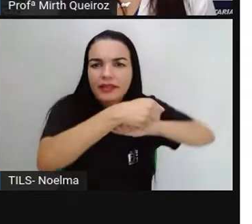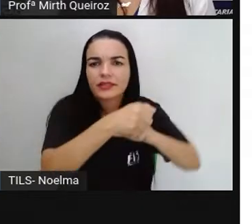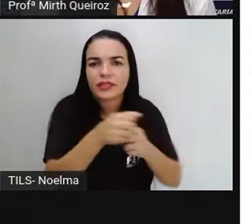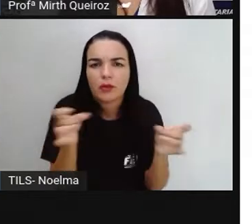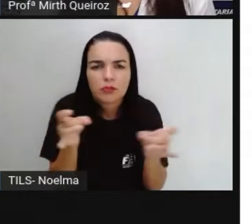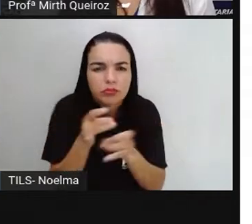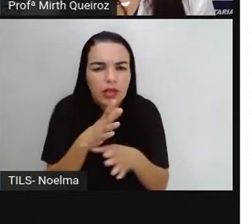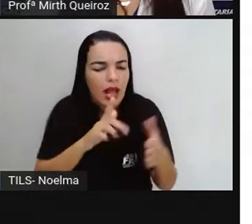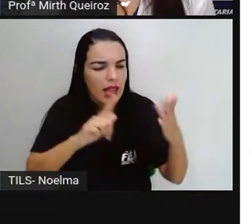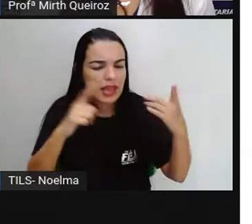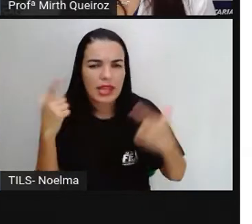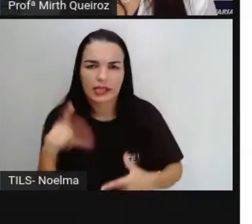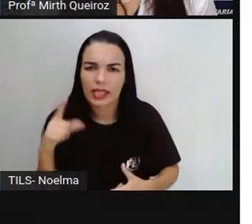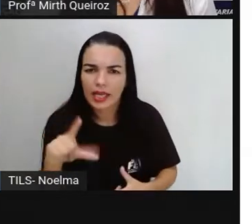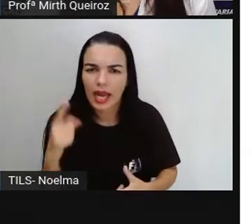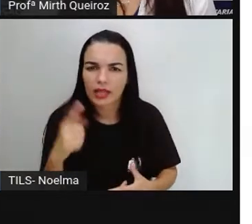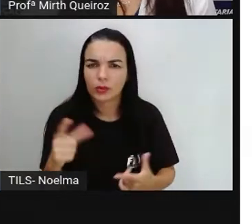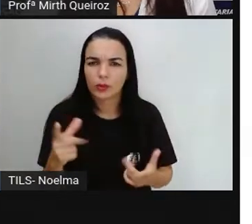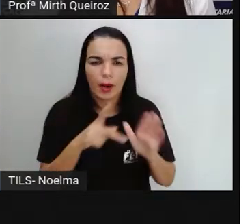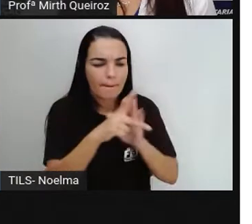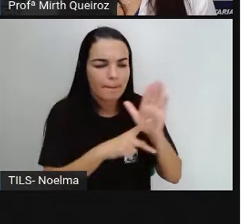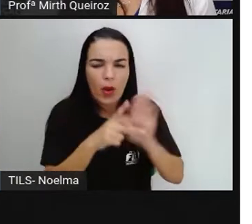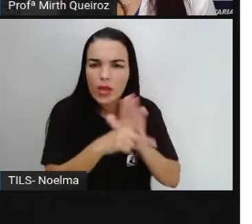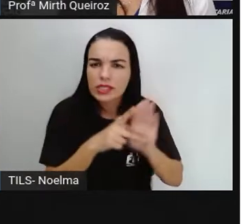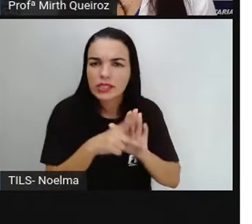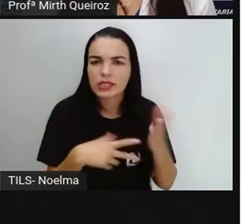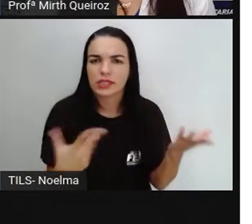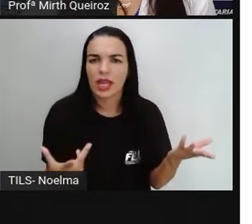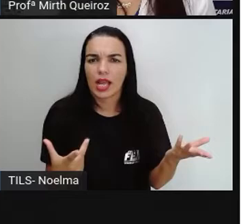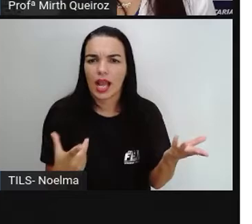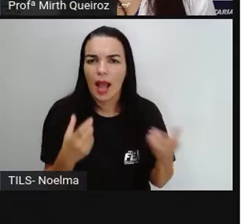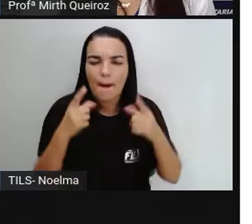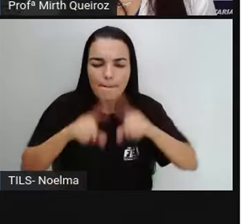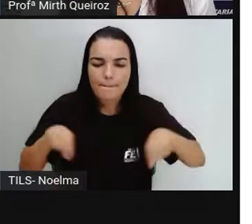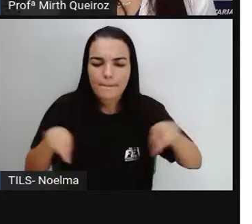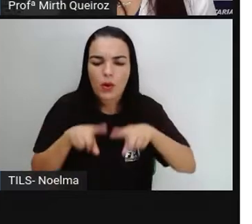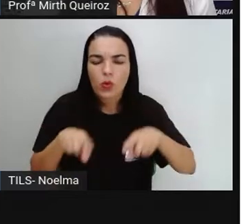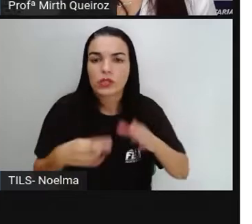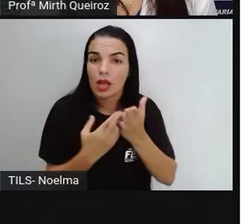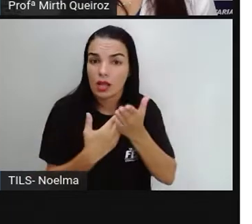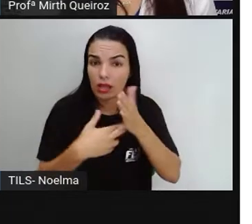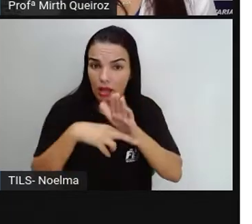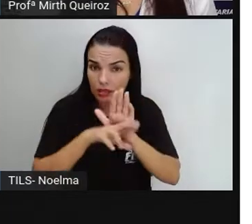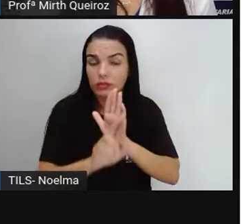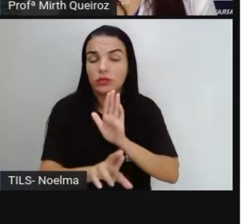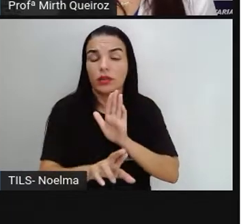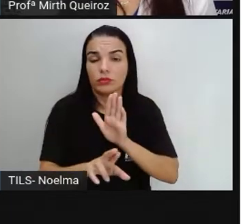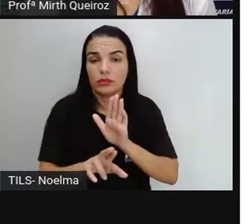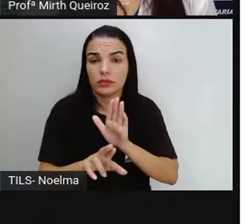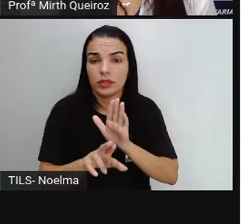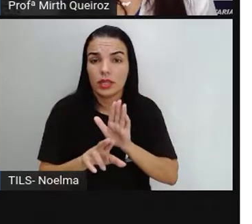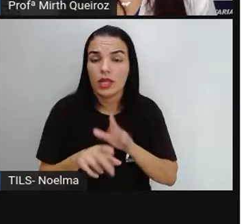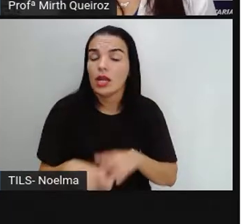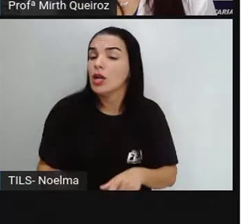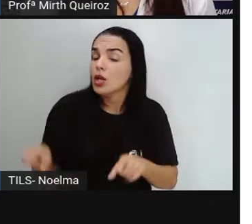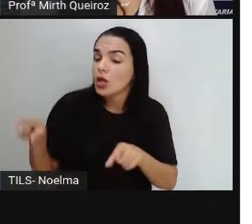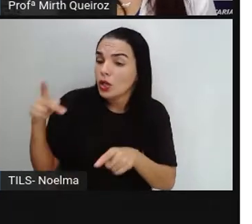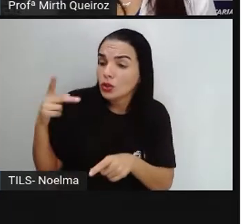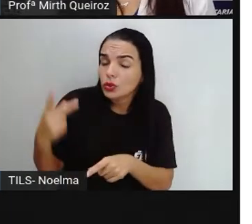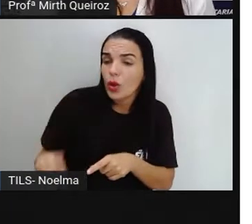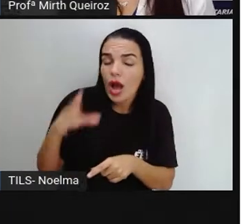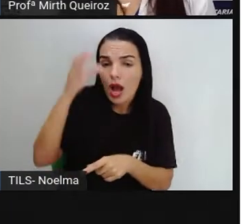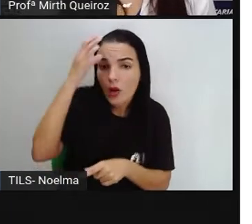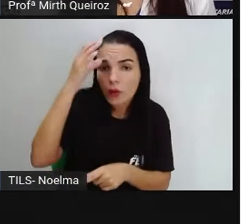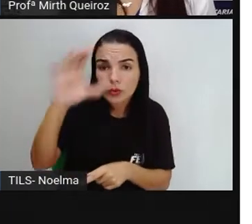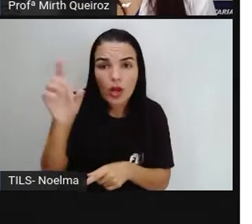eles produzem tudo isso. Suas culturas, elas não são atrasadas, como ficou por muito tempo